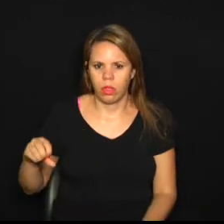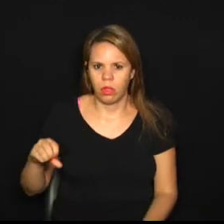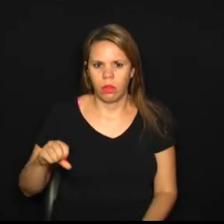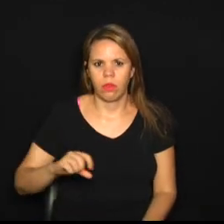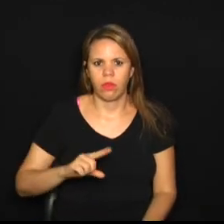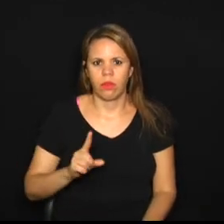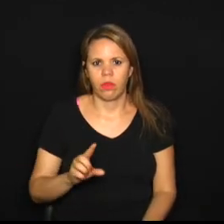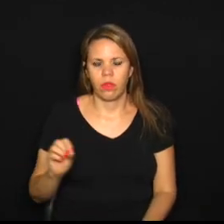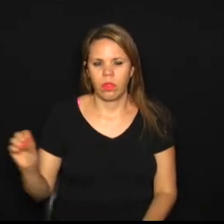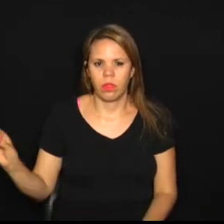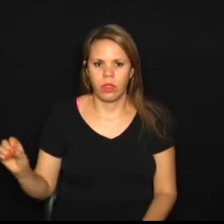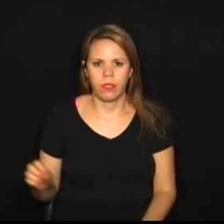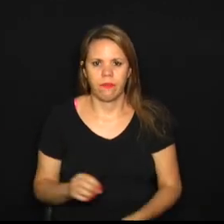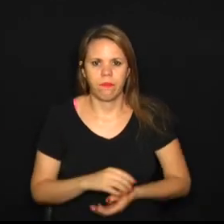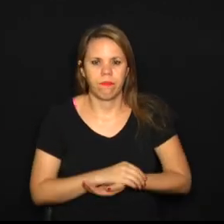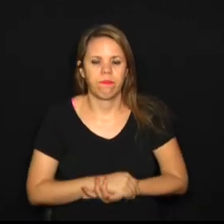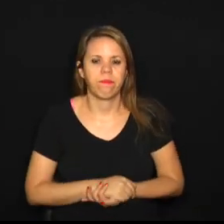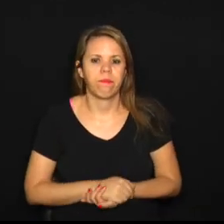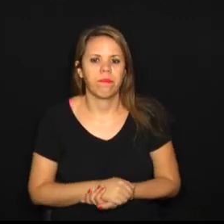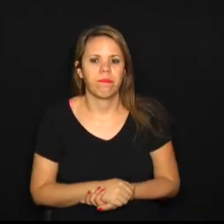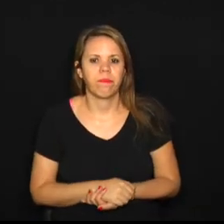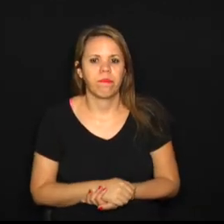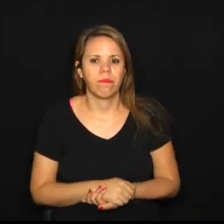5.139.100.000 a receita corrente líquida.